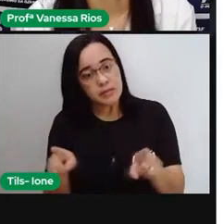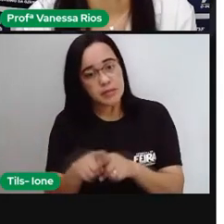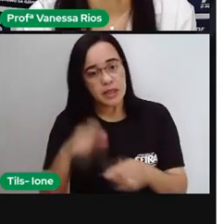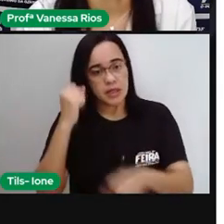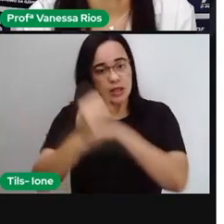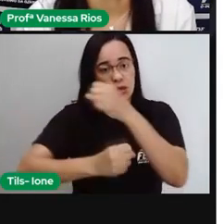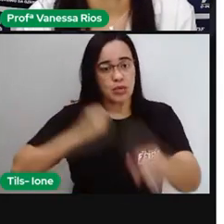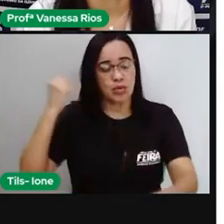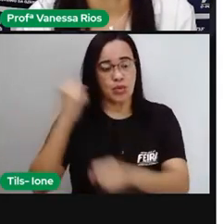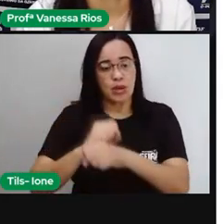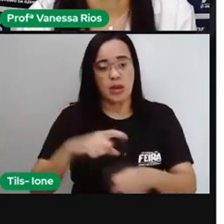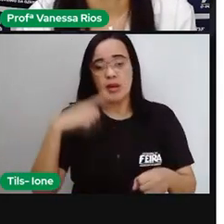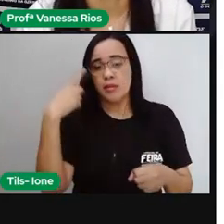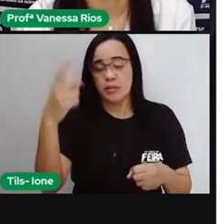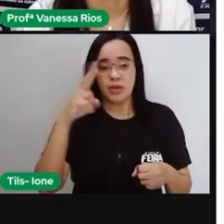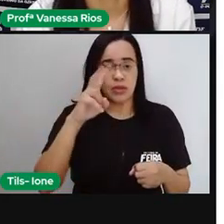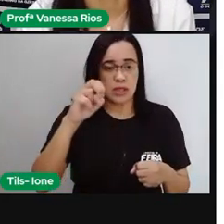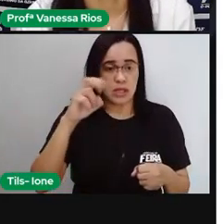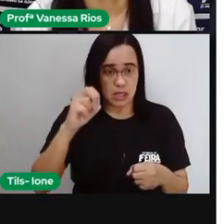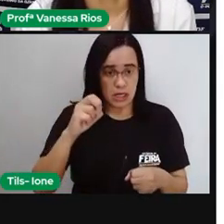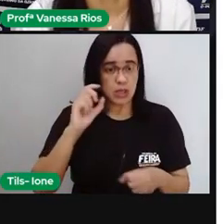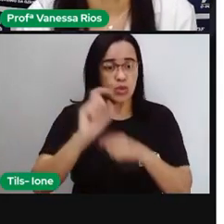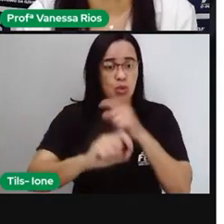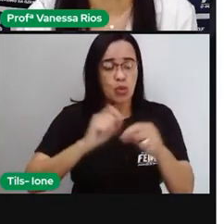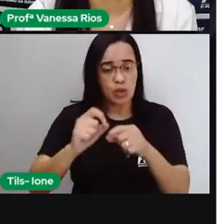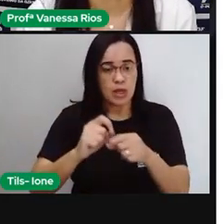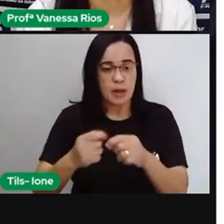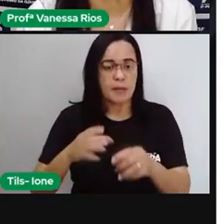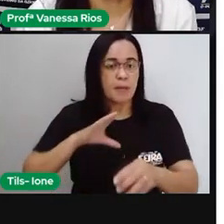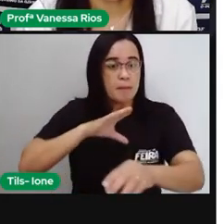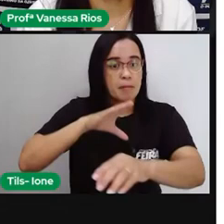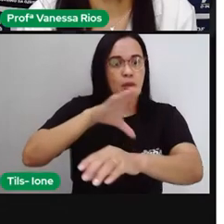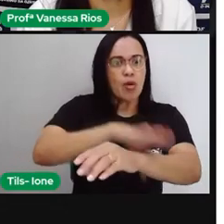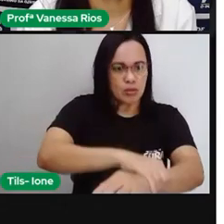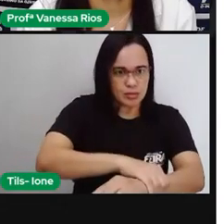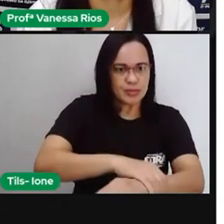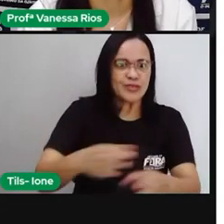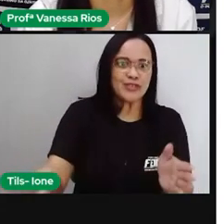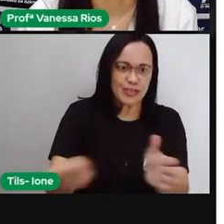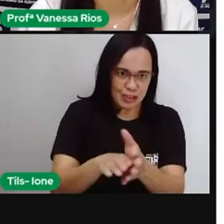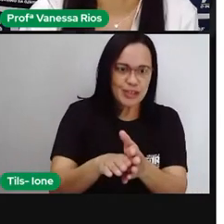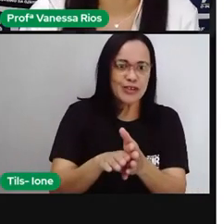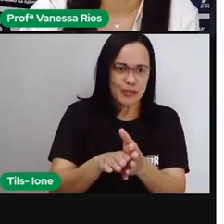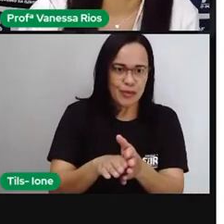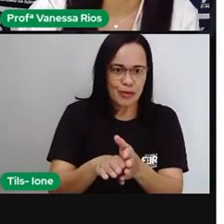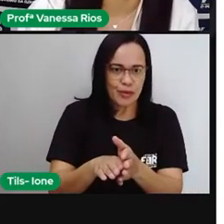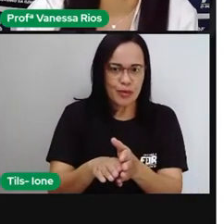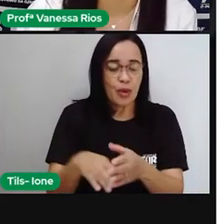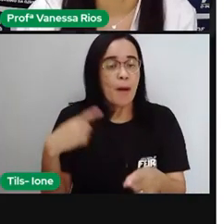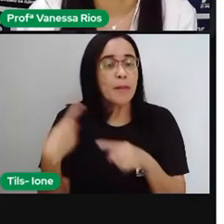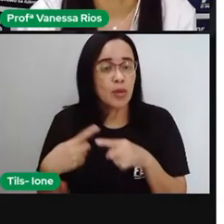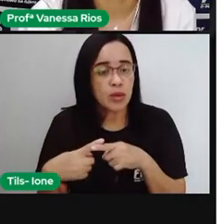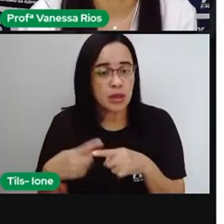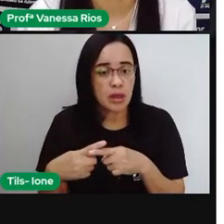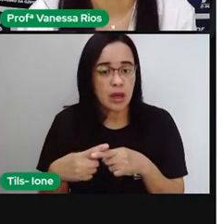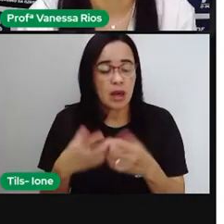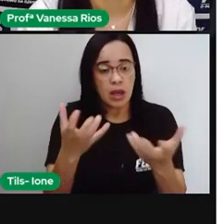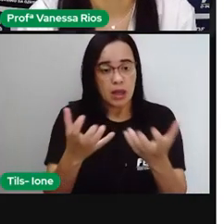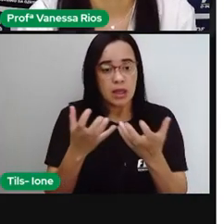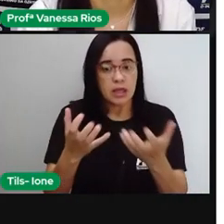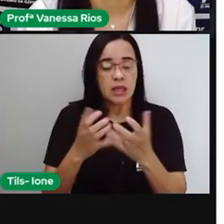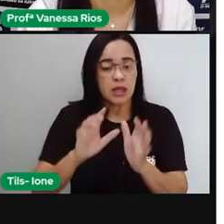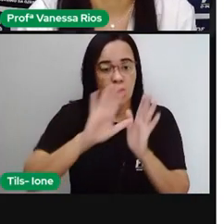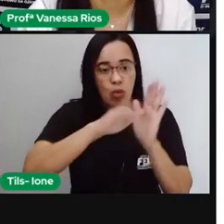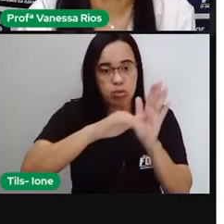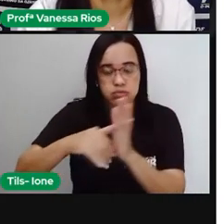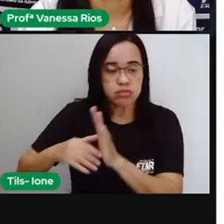1500, na intenção de tomar, de explorar, né, essas terras que já eram habitadas aí pelos indígenas